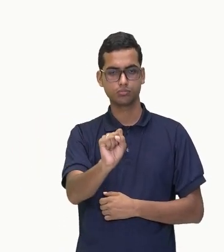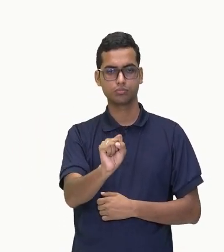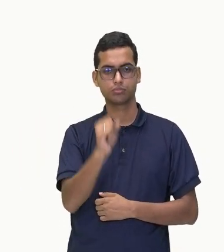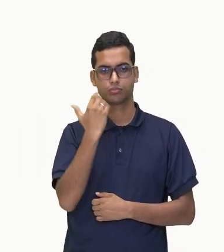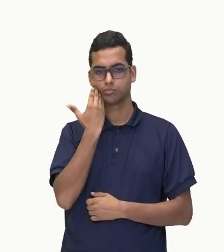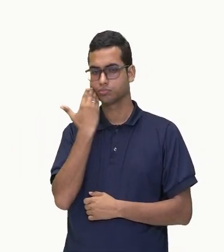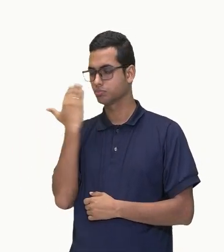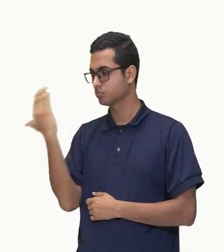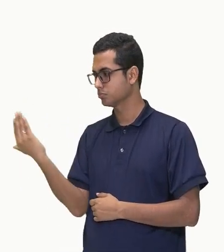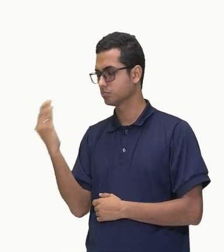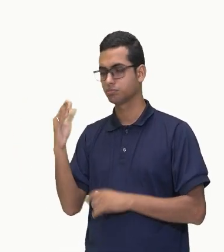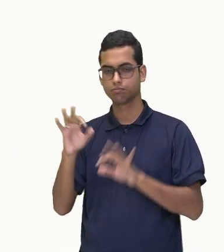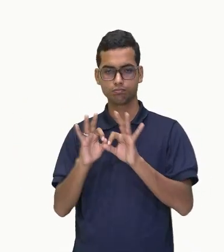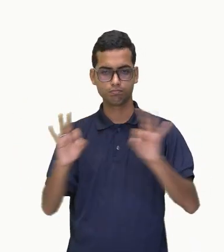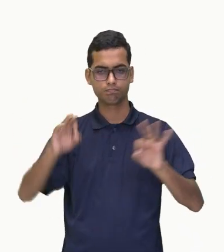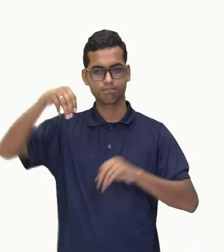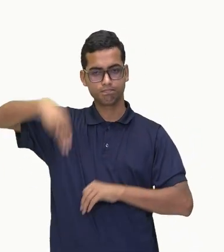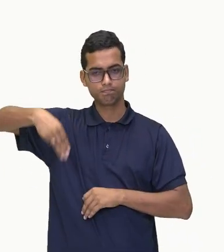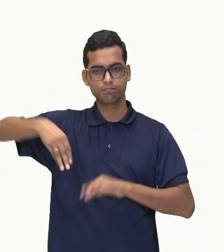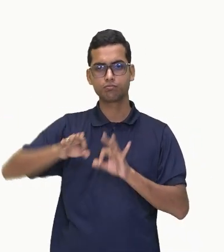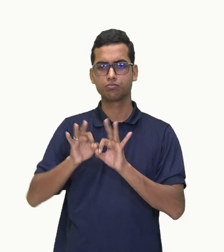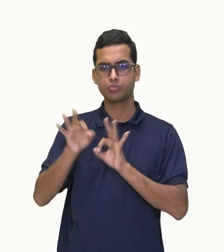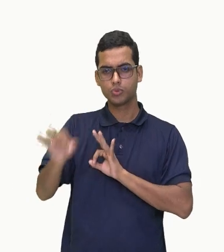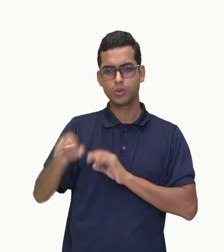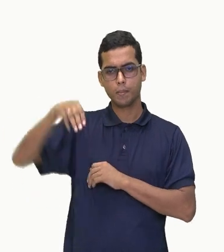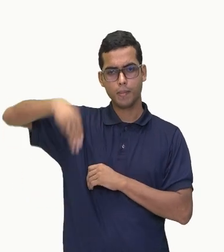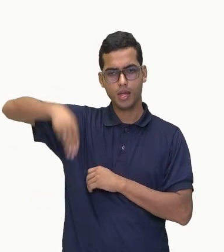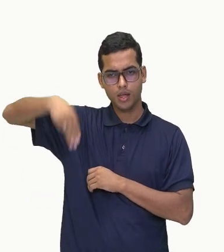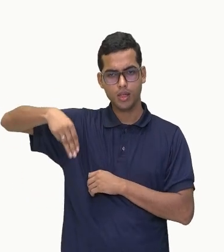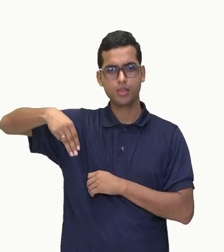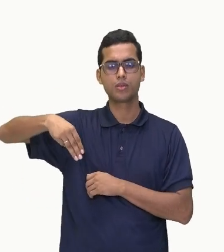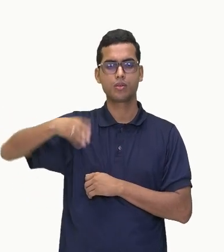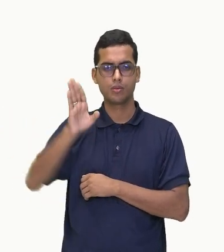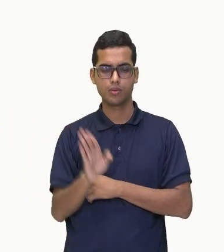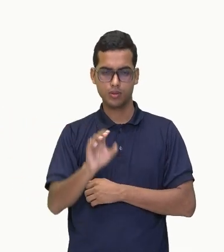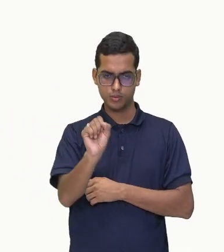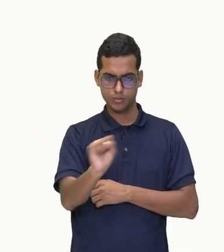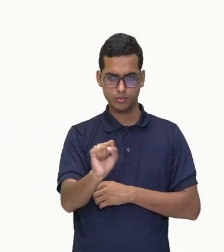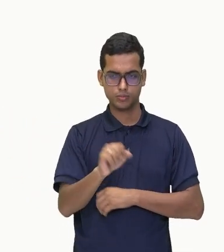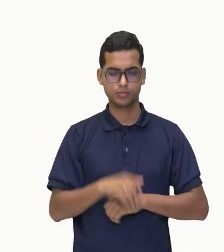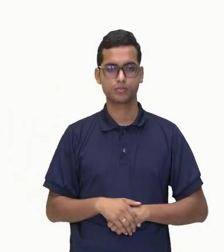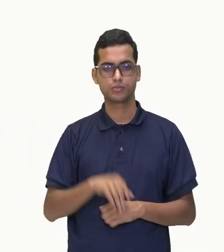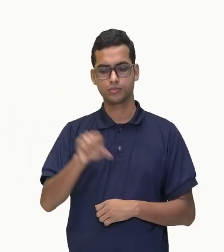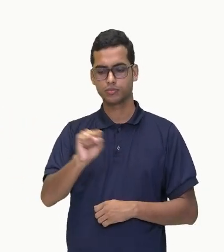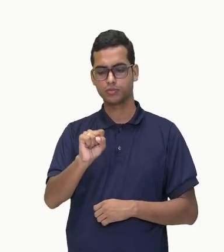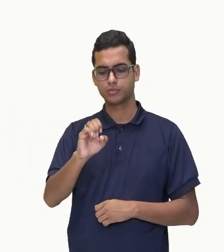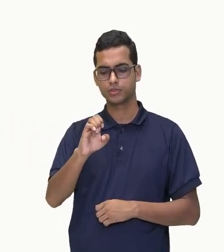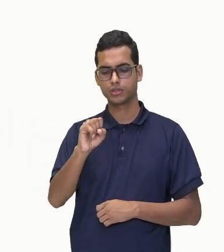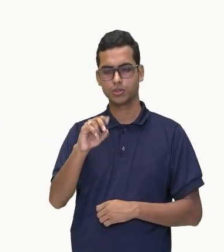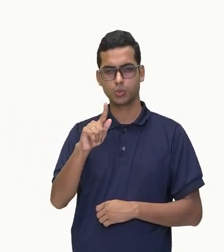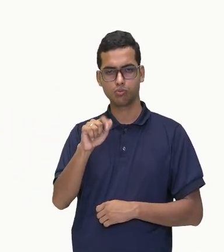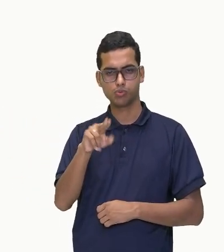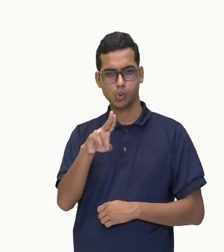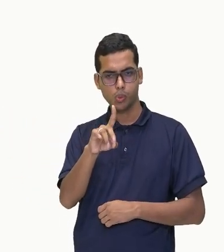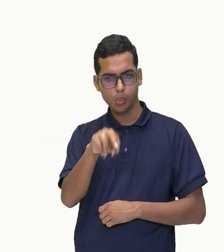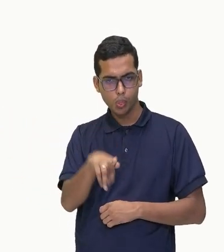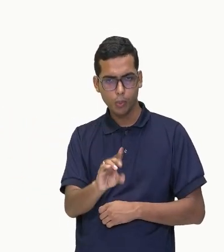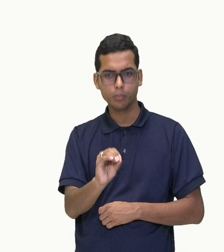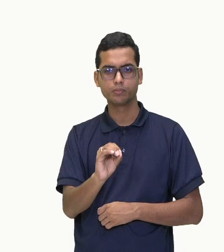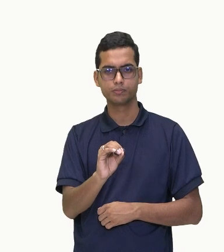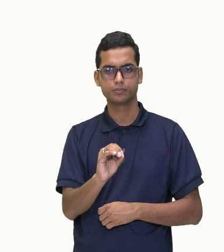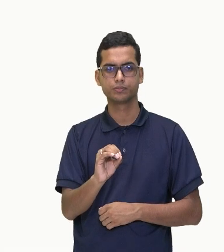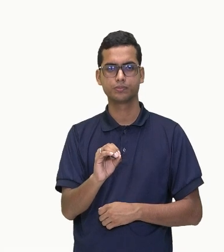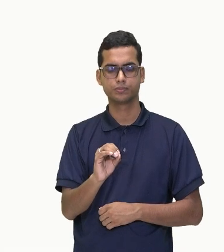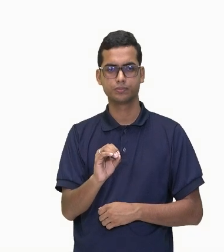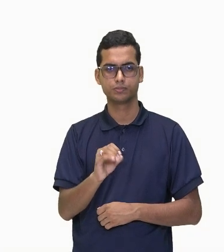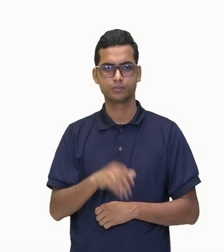em metros, velocidade é dada em metros por segundo. E vimos também falar aí do movimento retilíneo, vejam aí